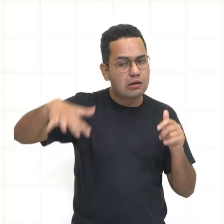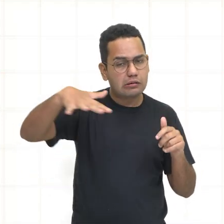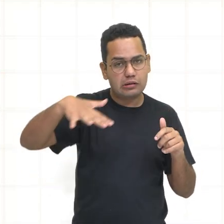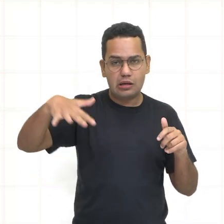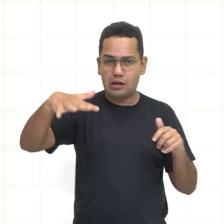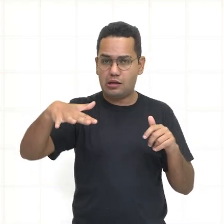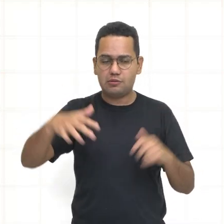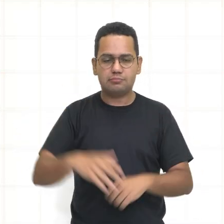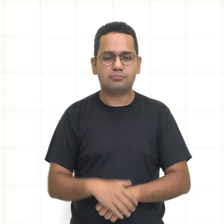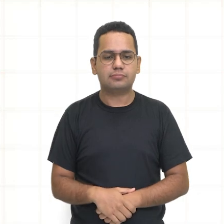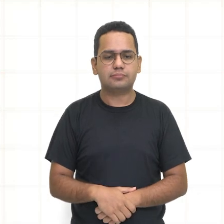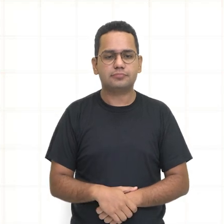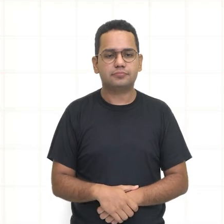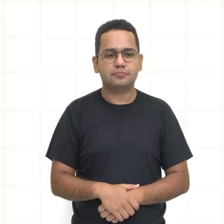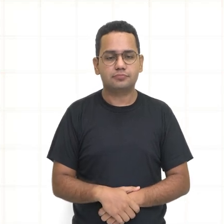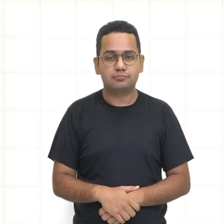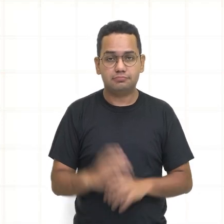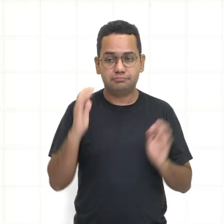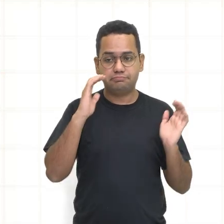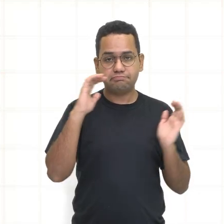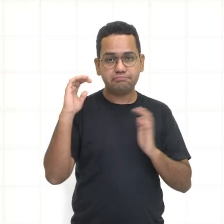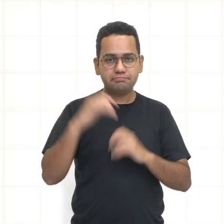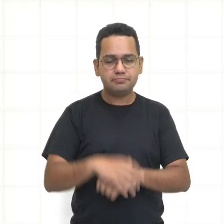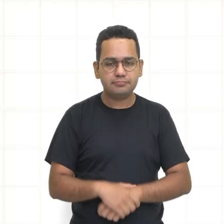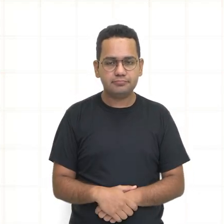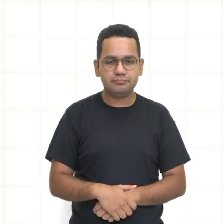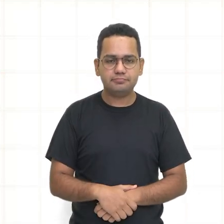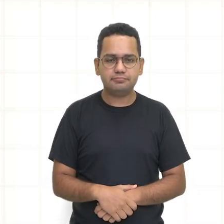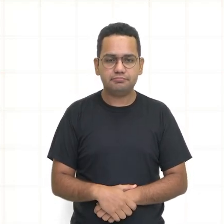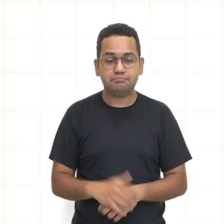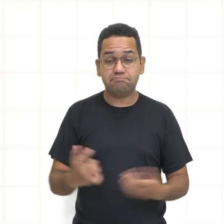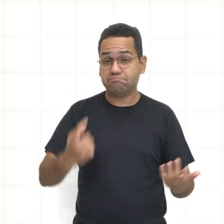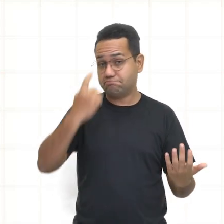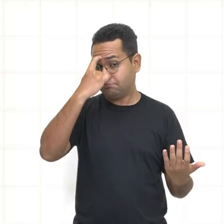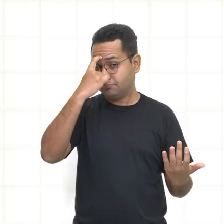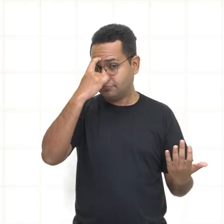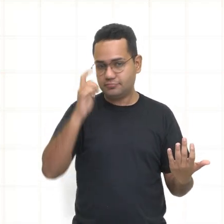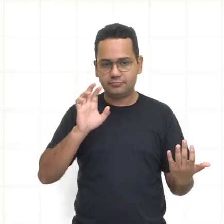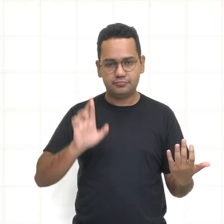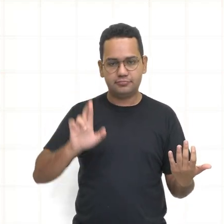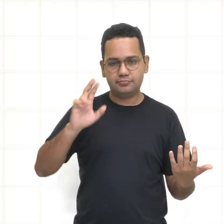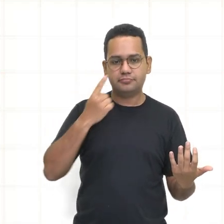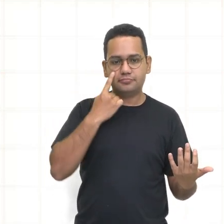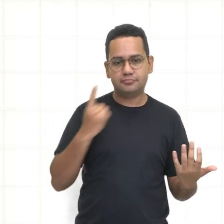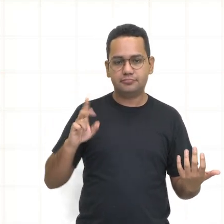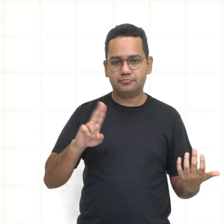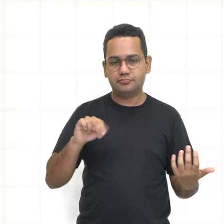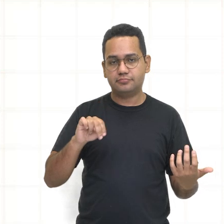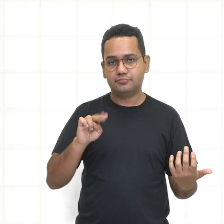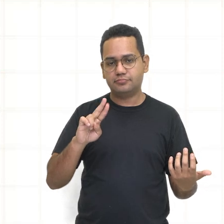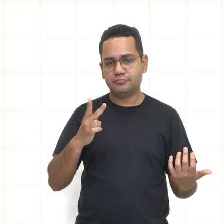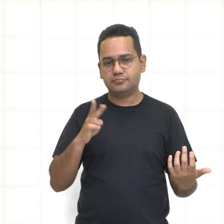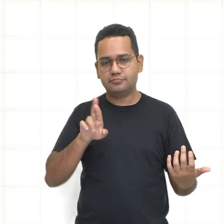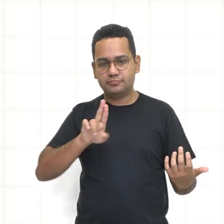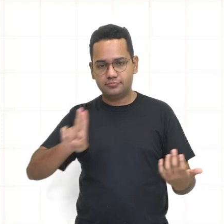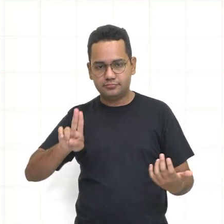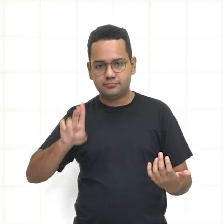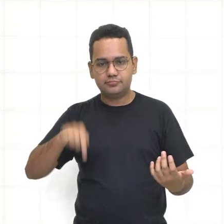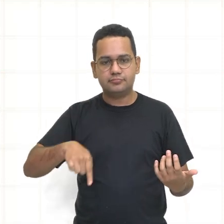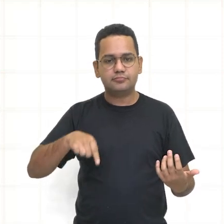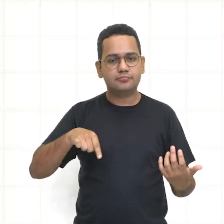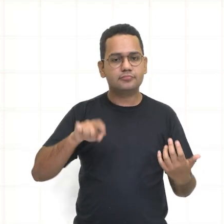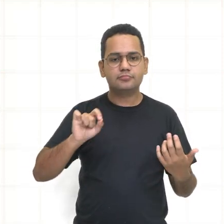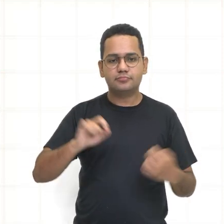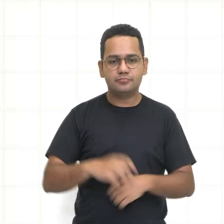territorial atualmente, certo? Continuando, a Índia, liderada por Nehru, tornou-se um